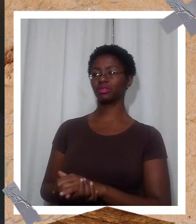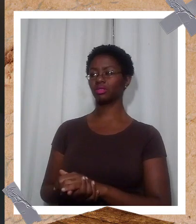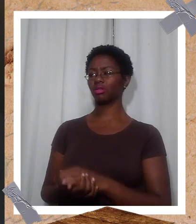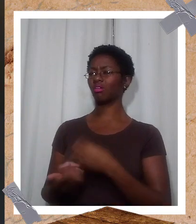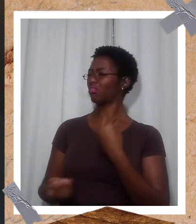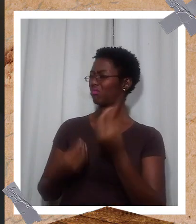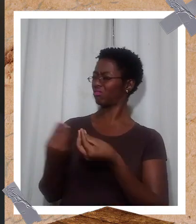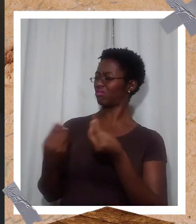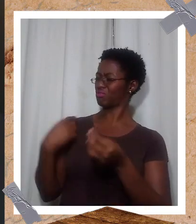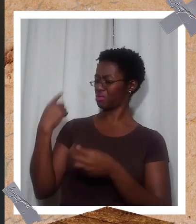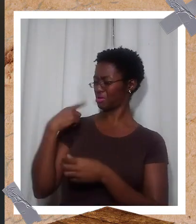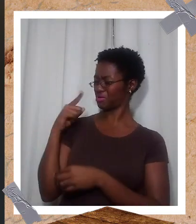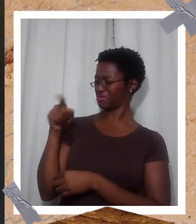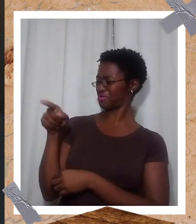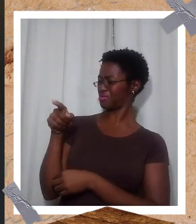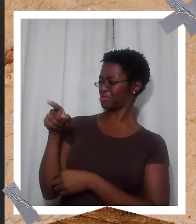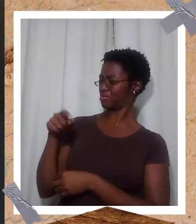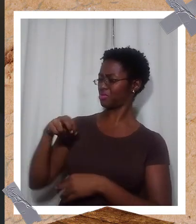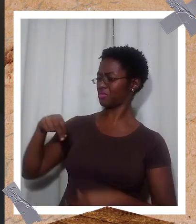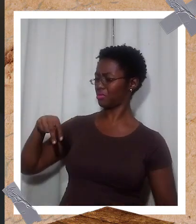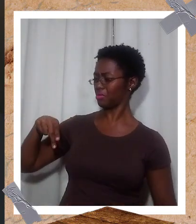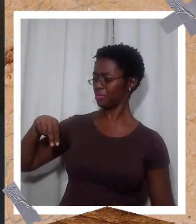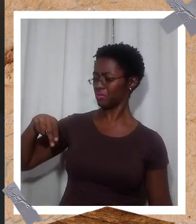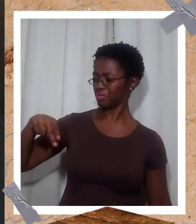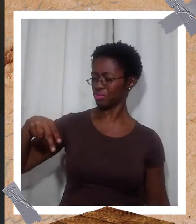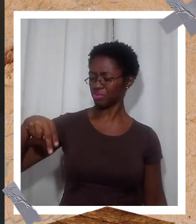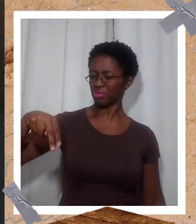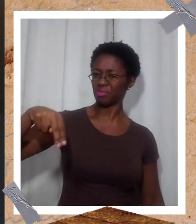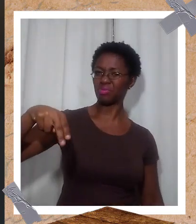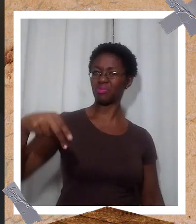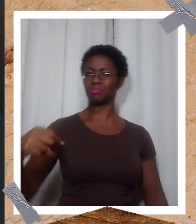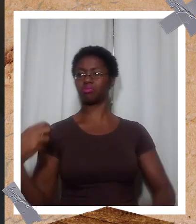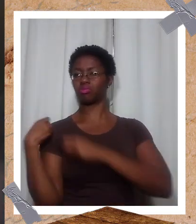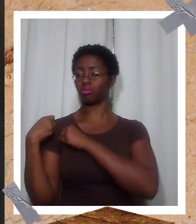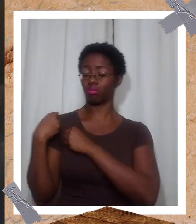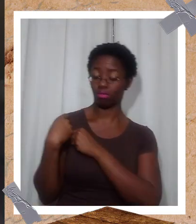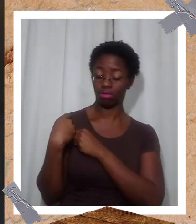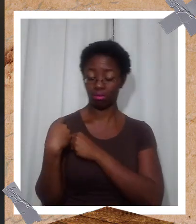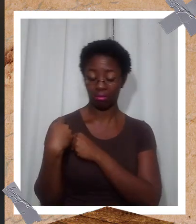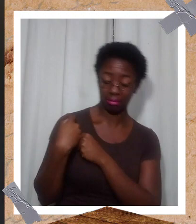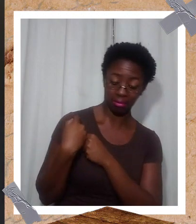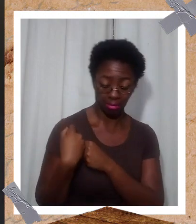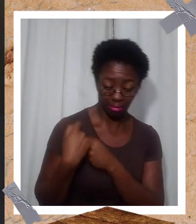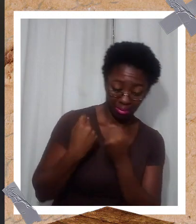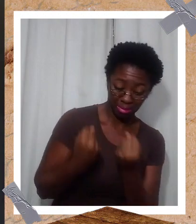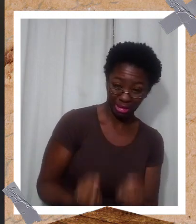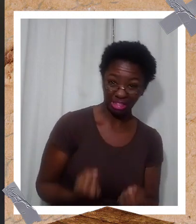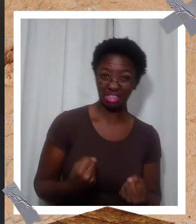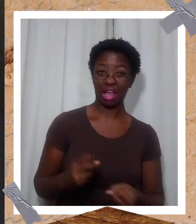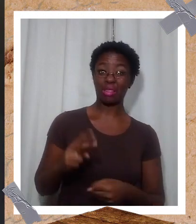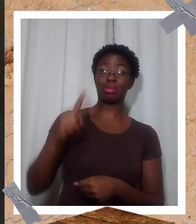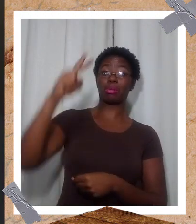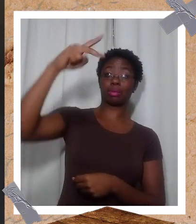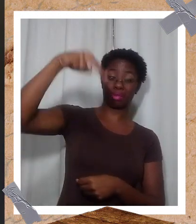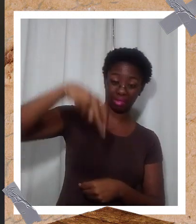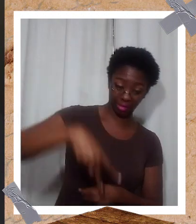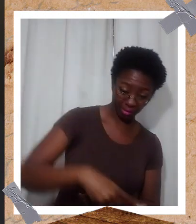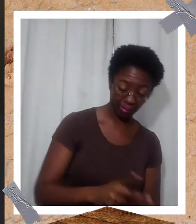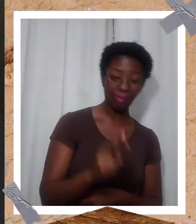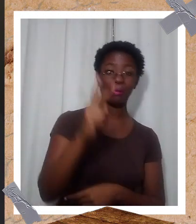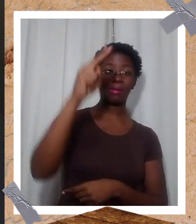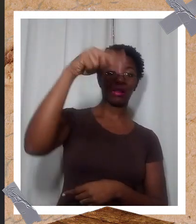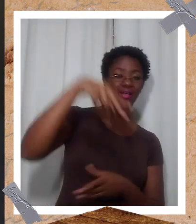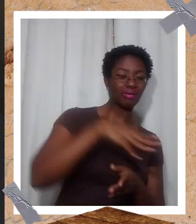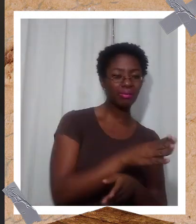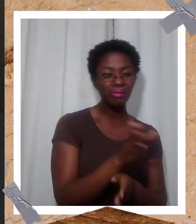caminhar horas e horas e horas com uma mala repleta de livros, subindo e descendo ladeiras, entrando em